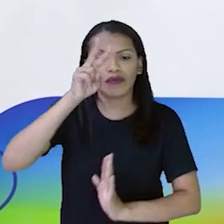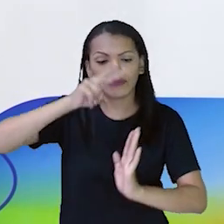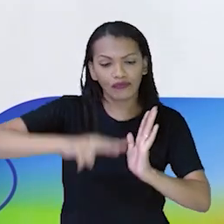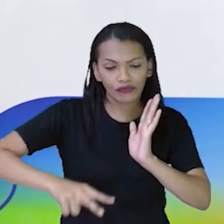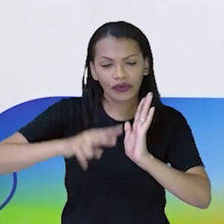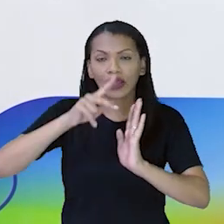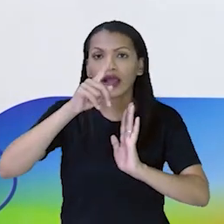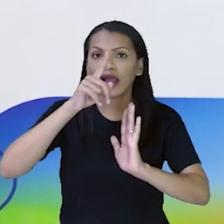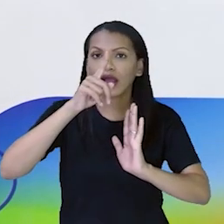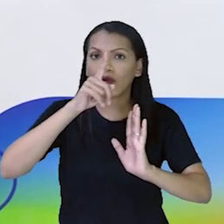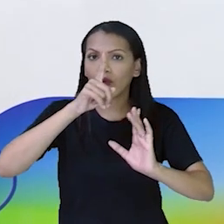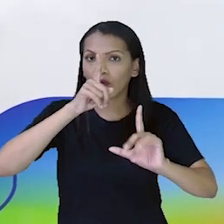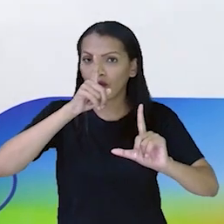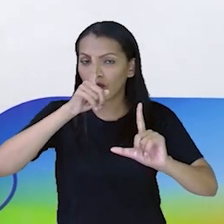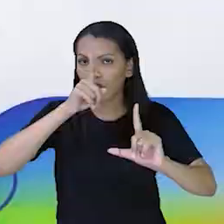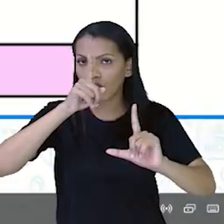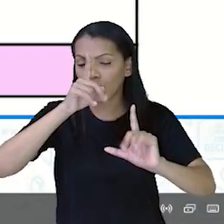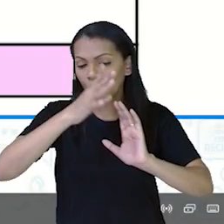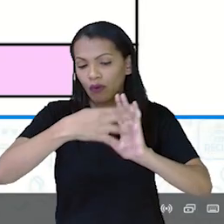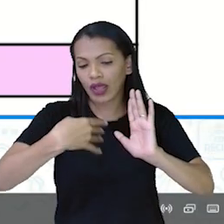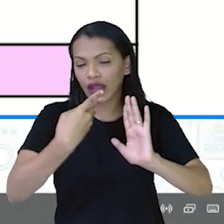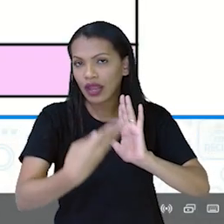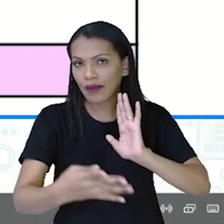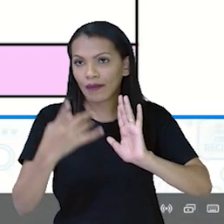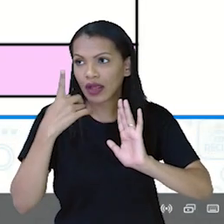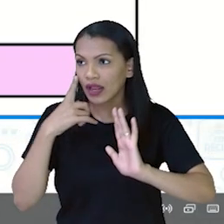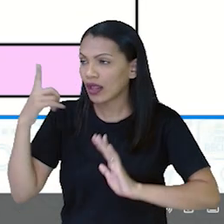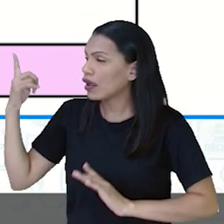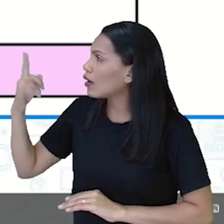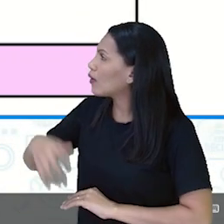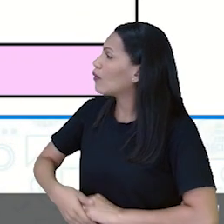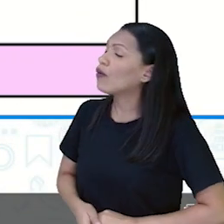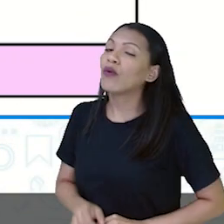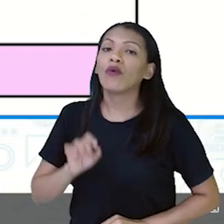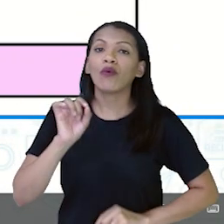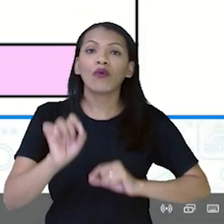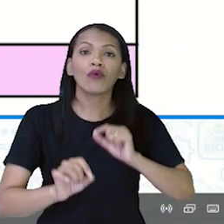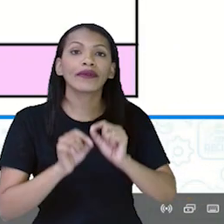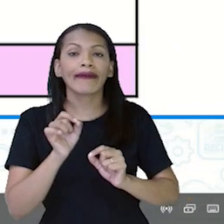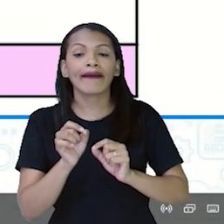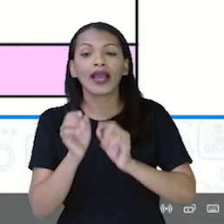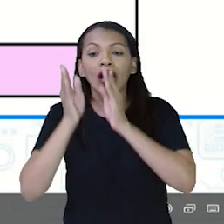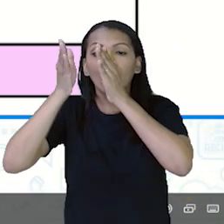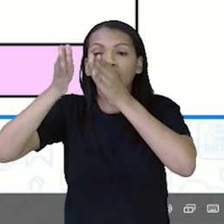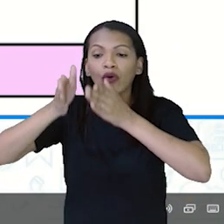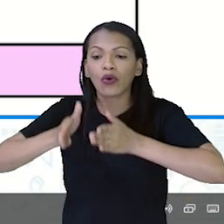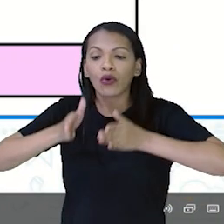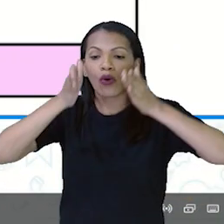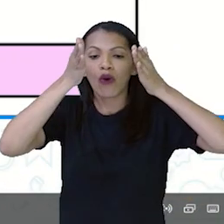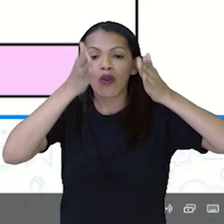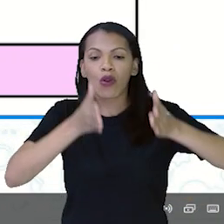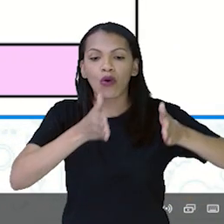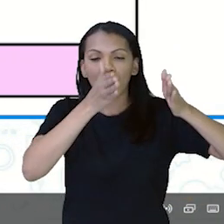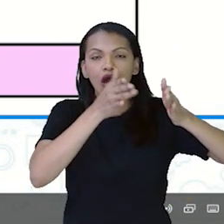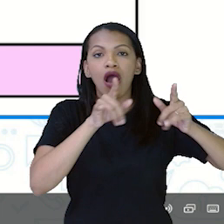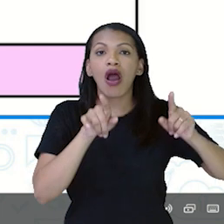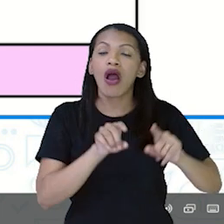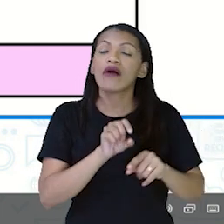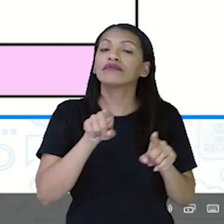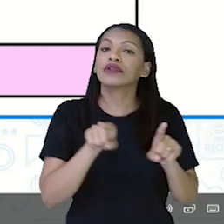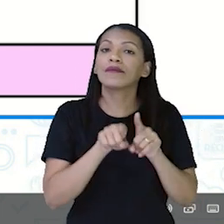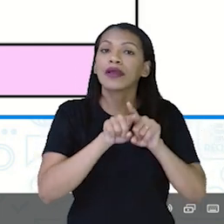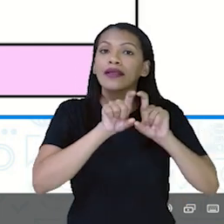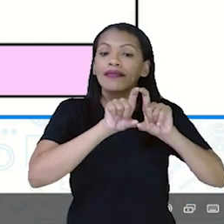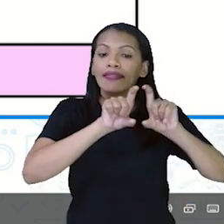Você consegue identificar na tabela aqui o que são linhas e o que são colunas? Olha só aqui, eu tenho uma